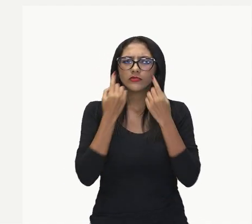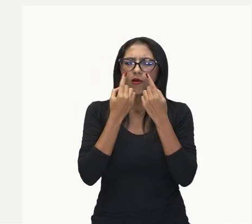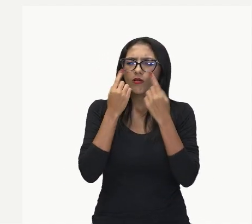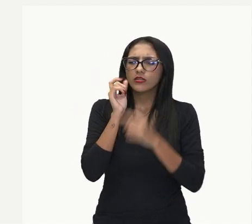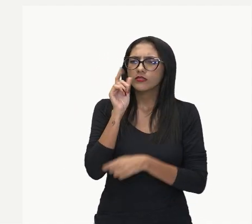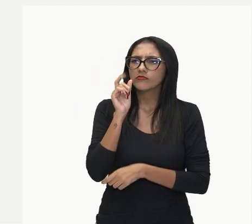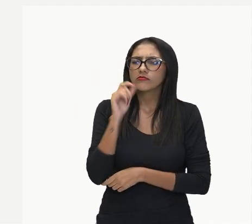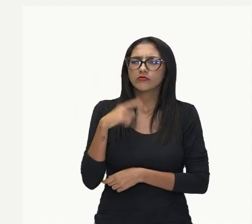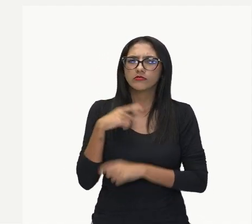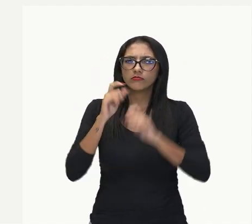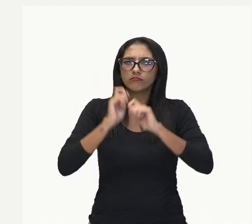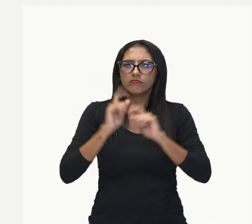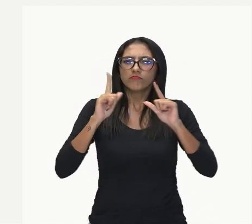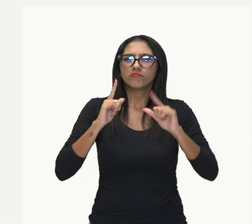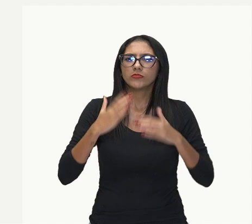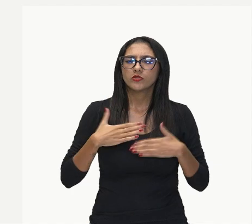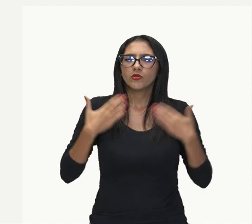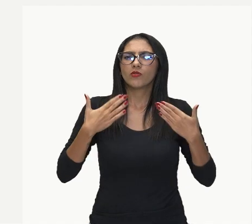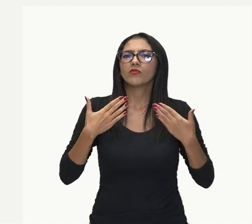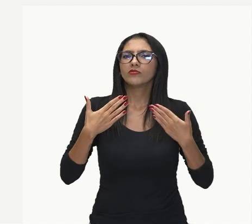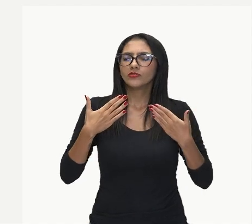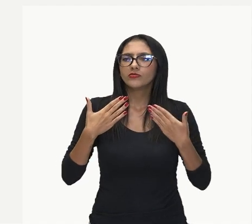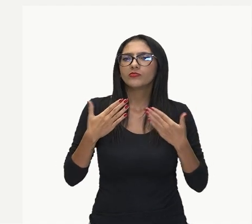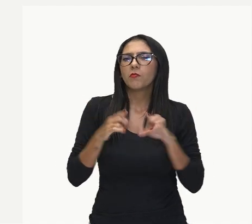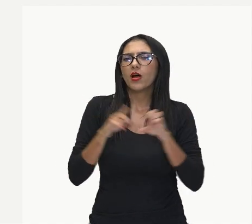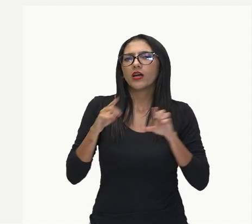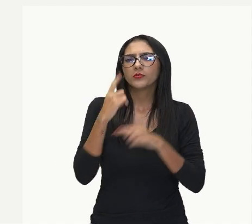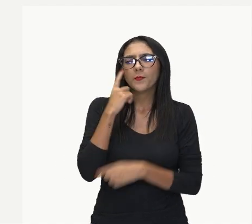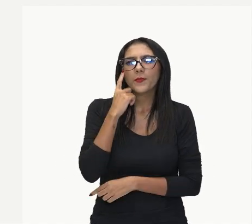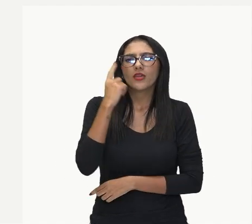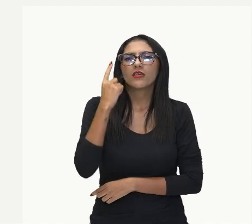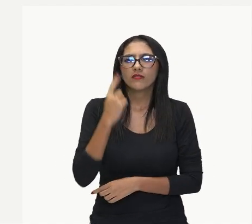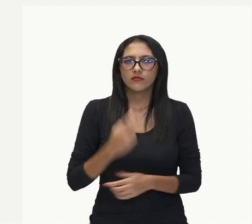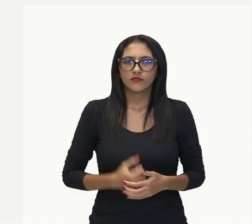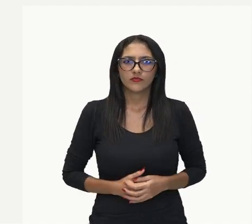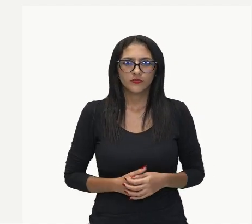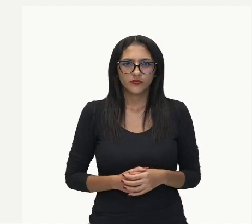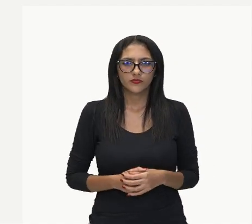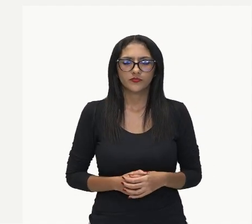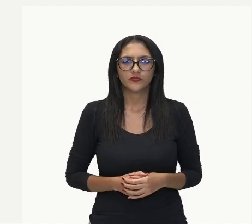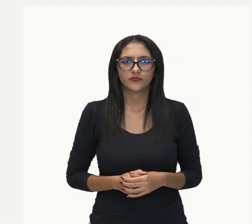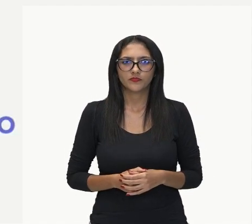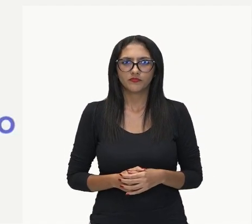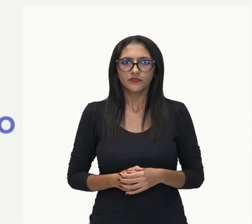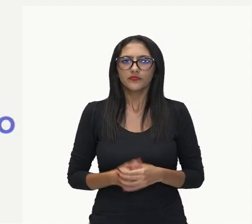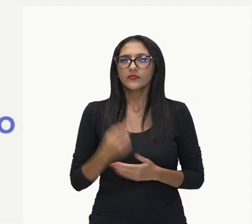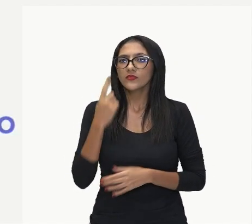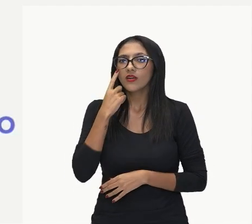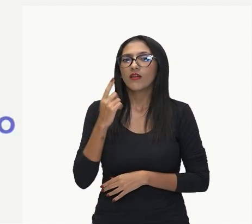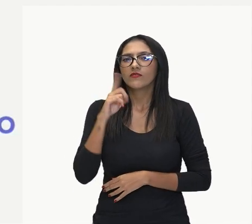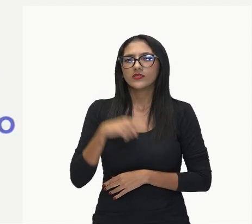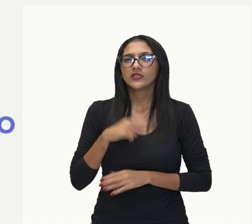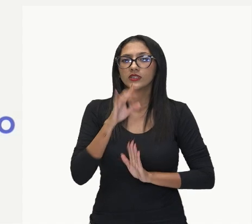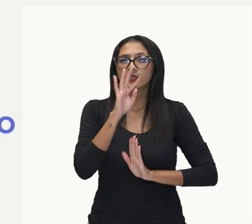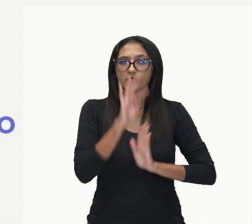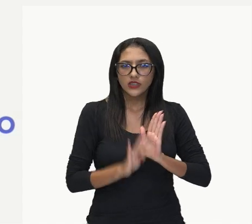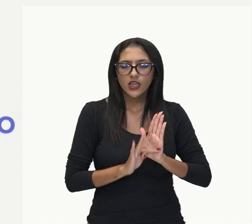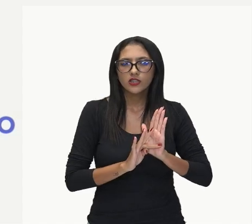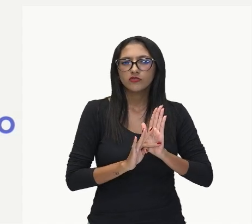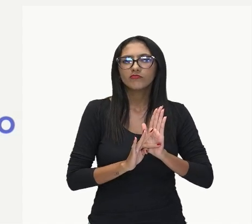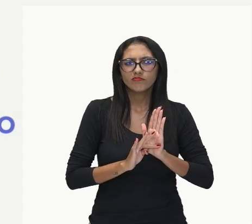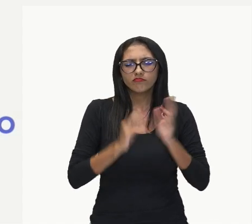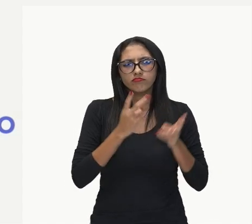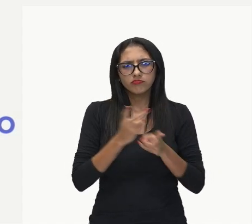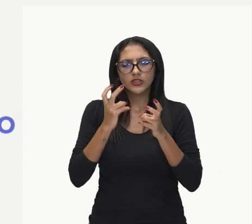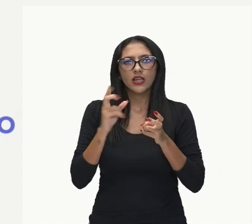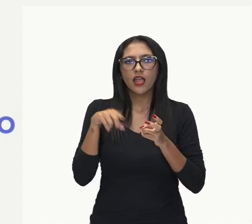abriram-se demais, numa interrogação dolorosa. Observem que nesse trecho aqui, pessoal, Fabiano se